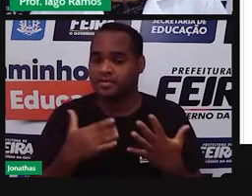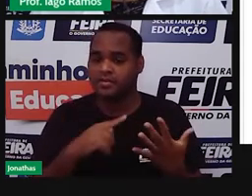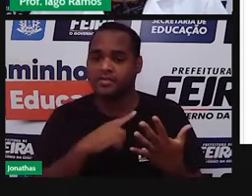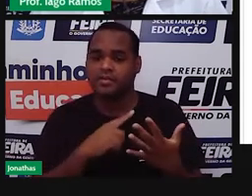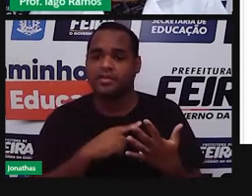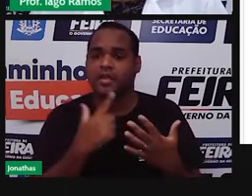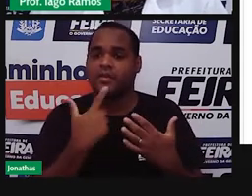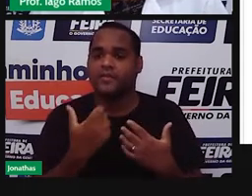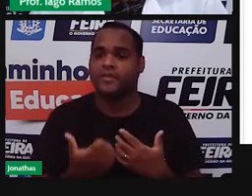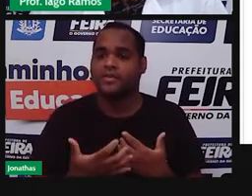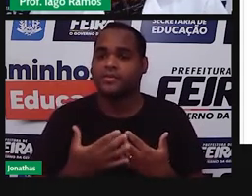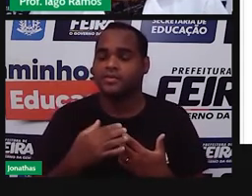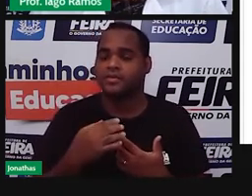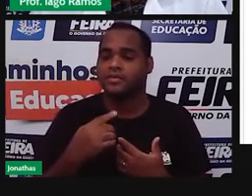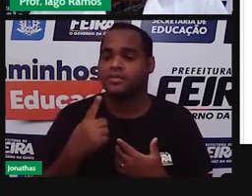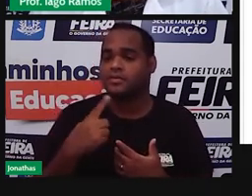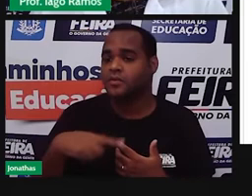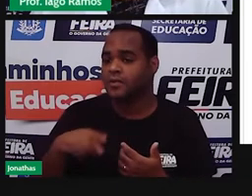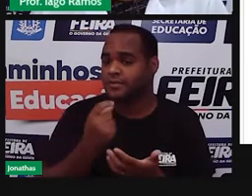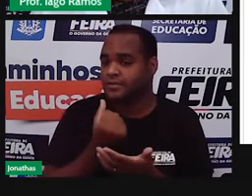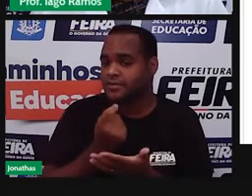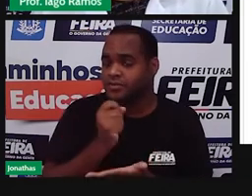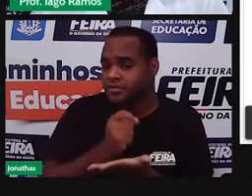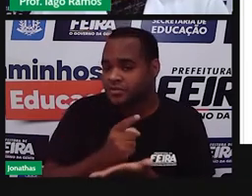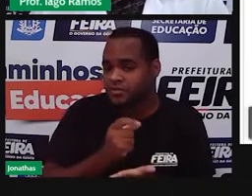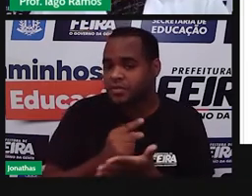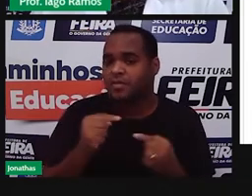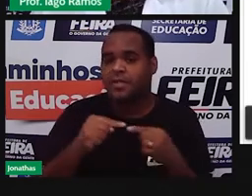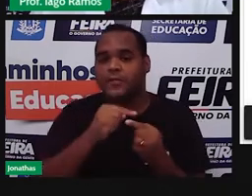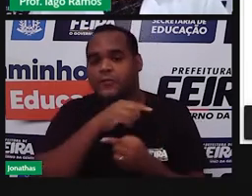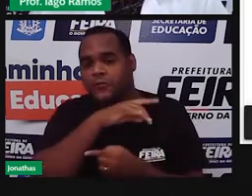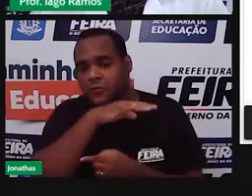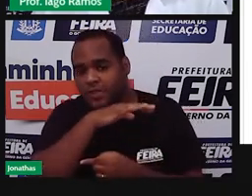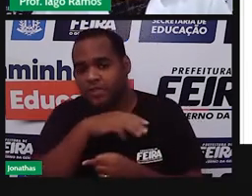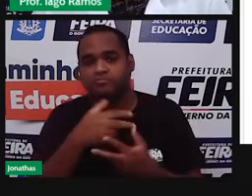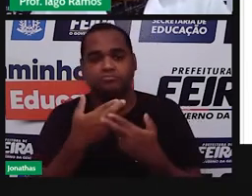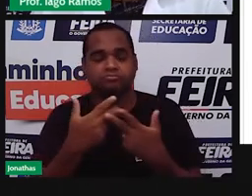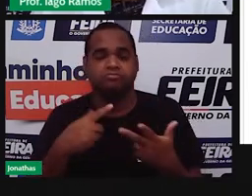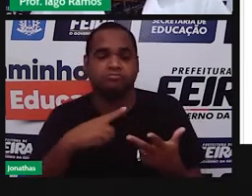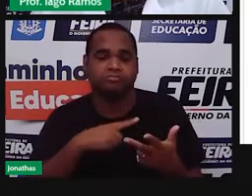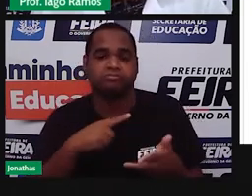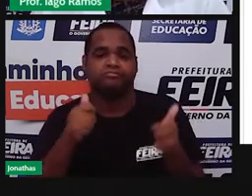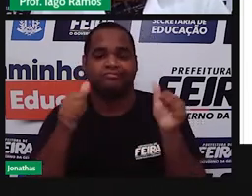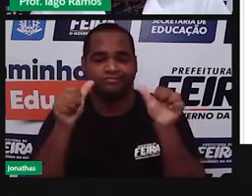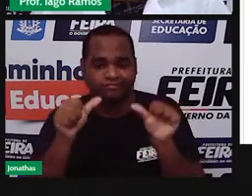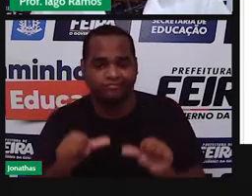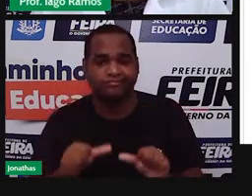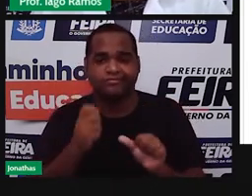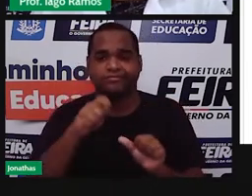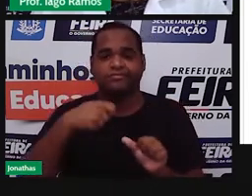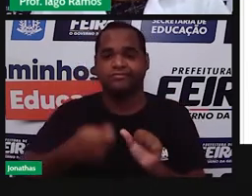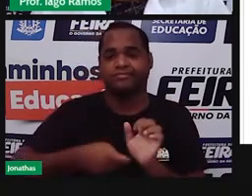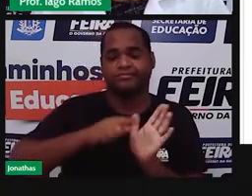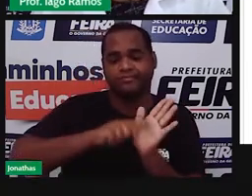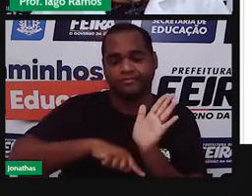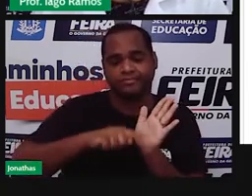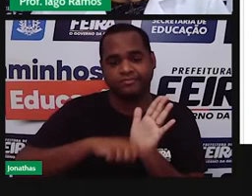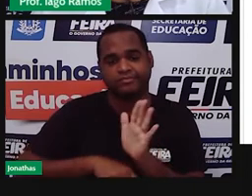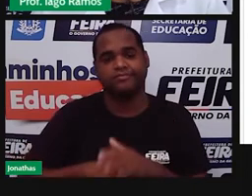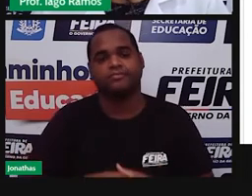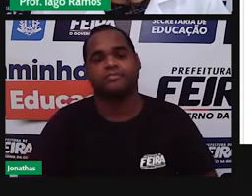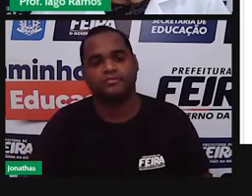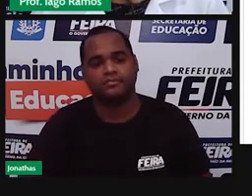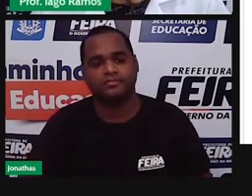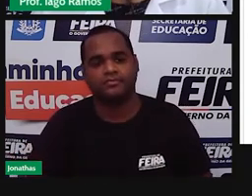amigo. Se eu fiquei devendo, é uma coisa ruim. Uma coisa ruim é uma coisa negativa.